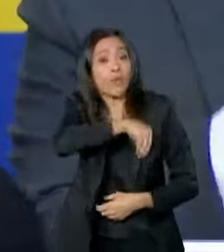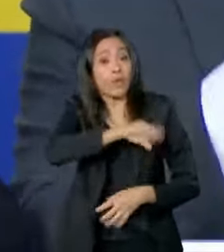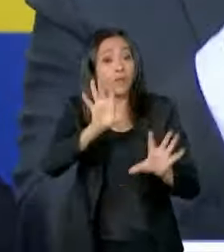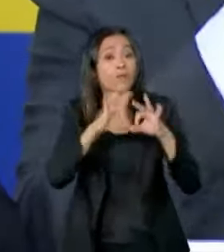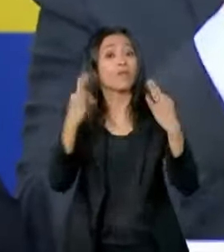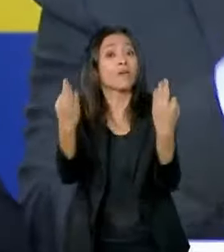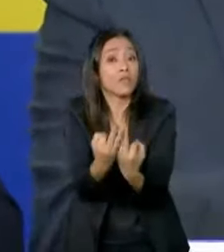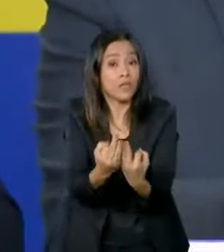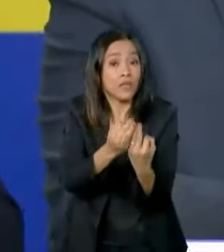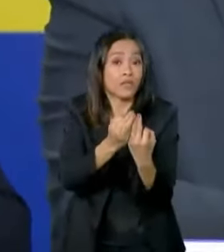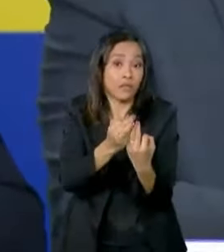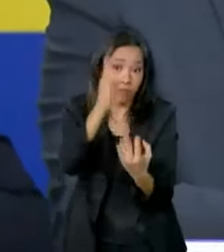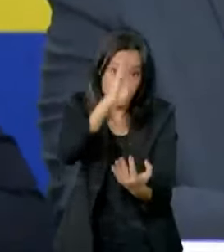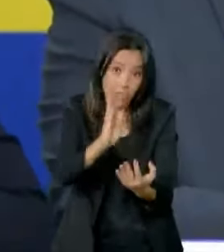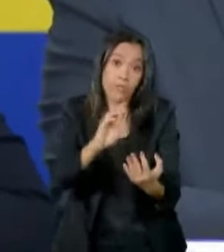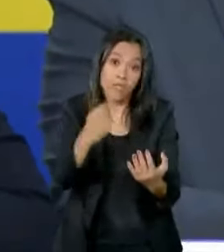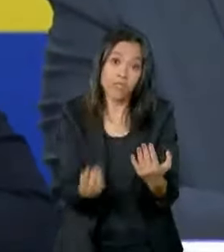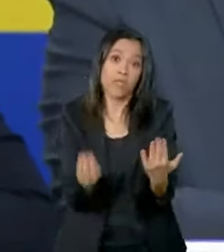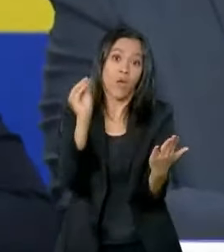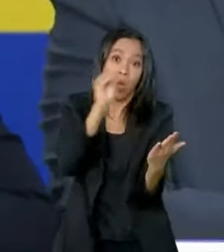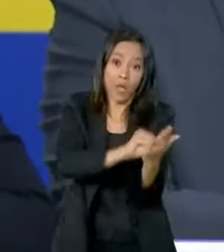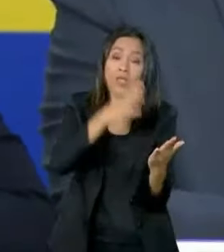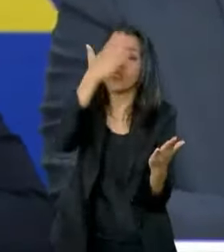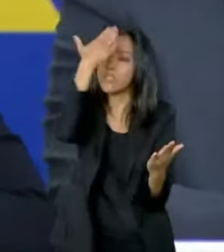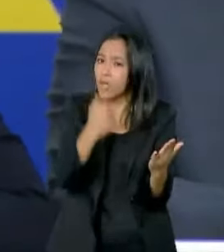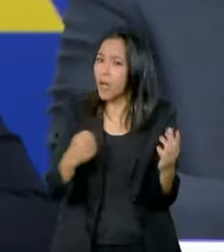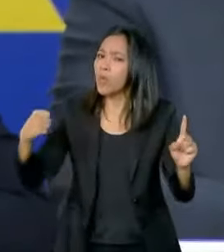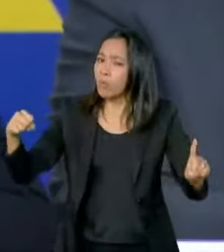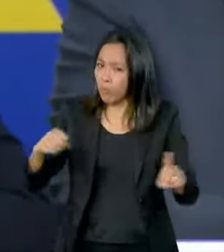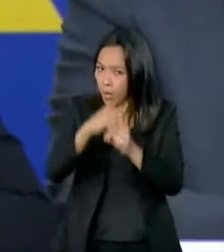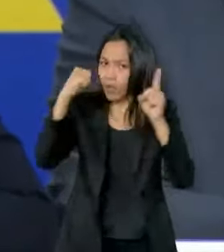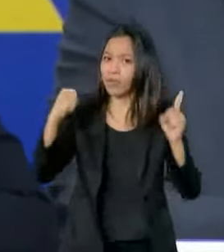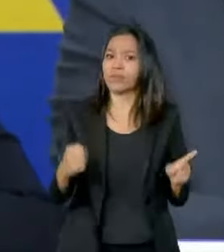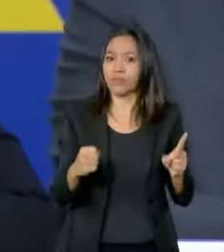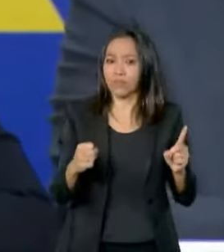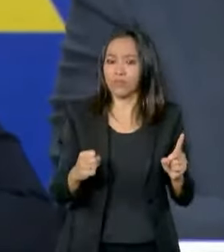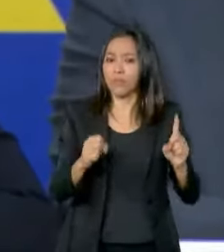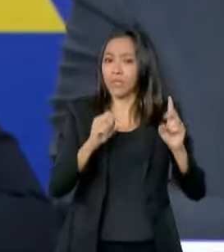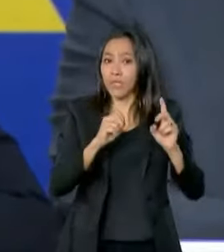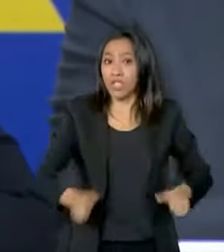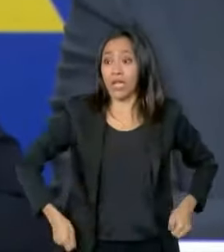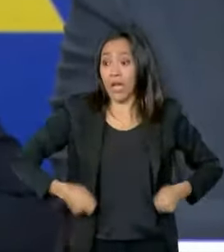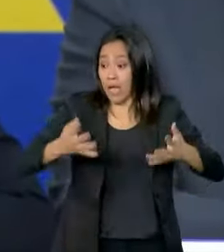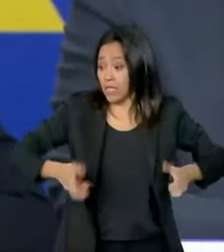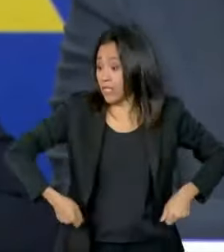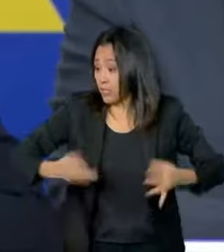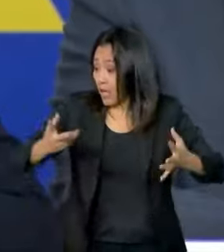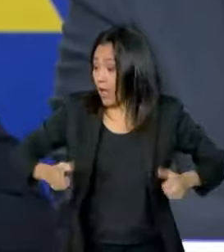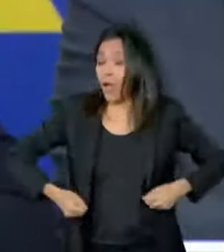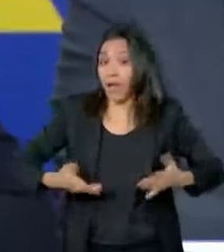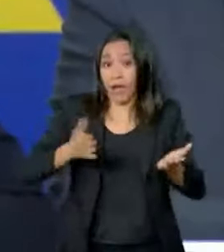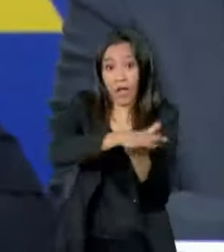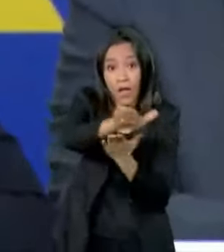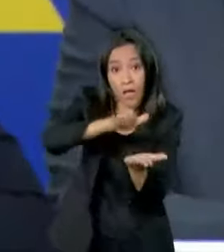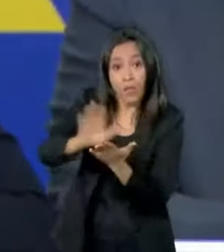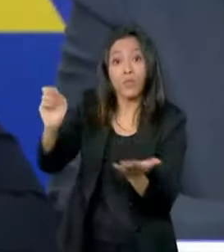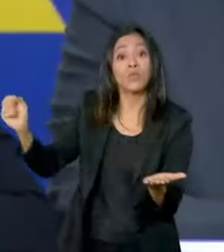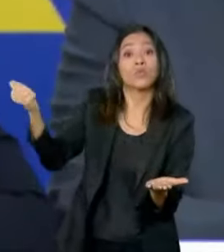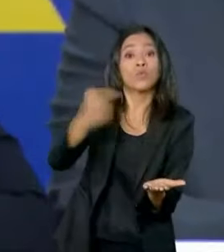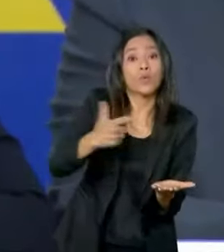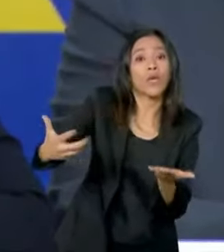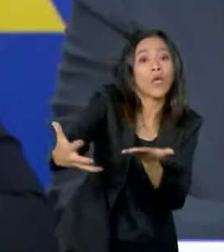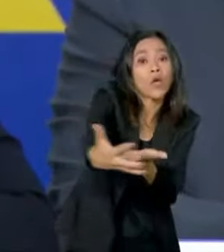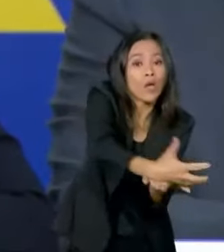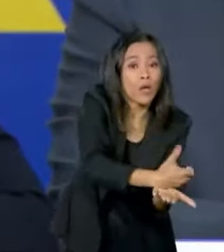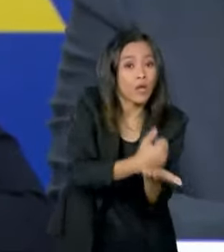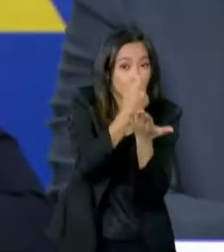caber dentro dos seus reajustes. Nós sabemos o impacto que tem de gastarmos mais do que arrecadamos. Nós estamos falando de juros